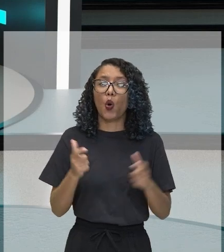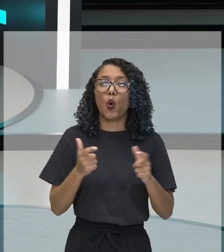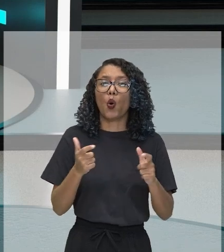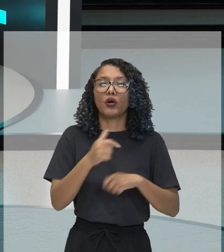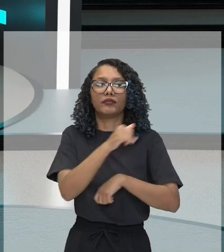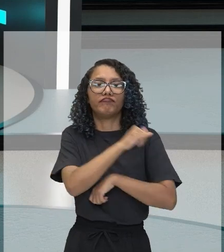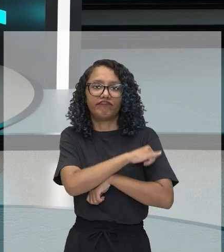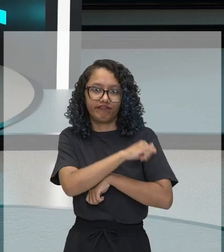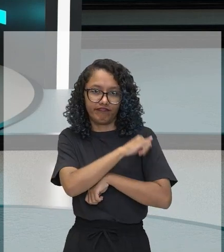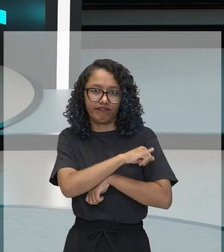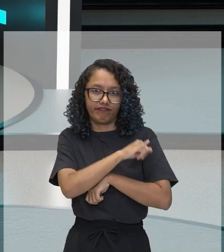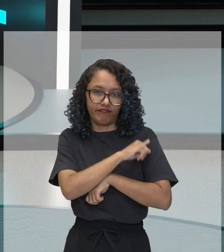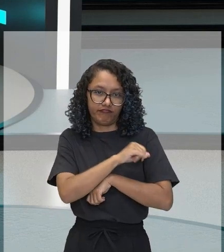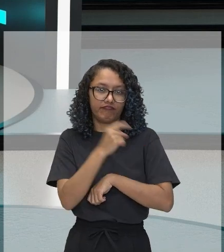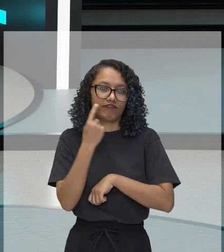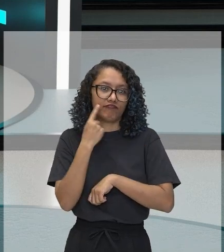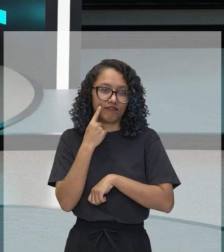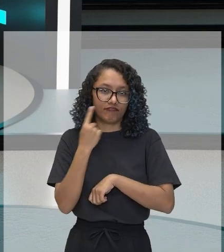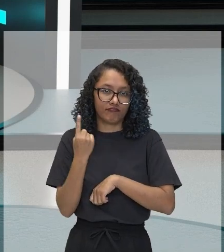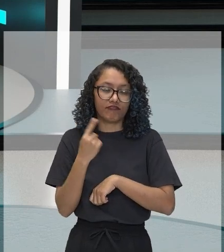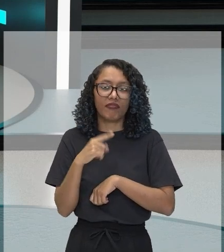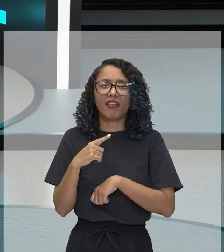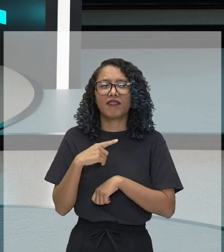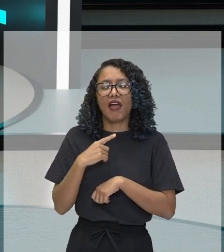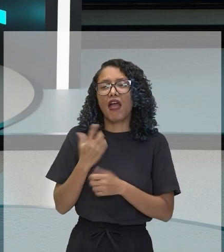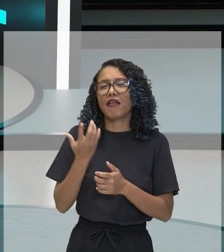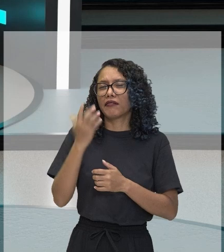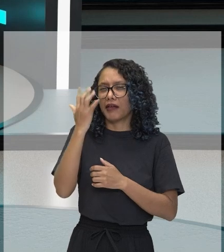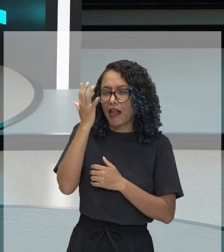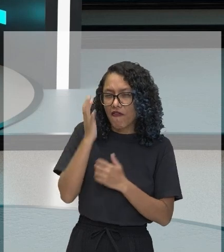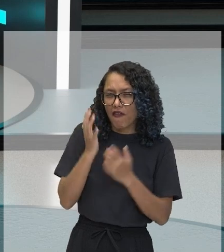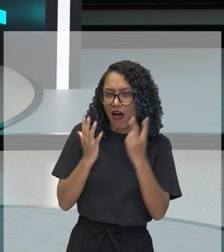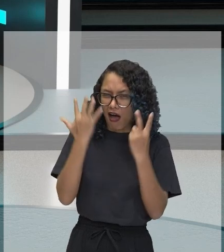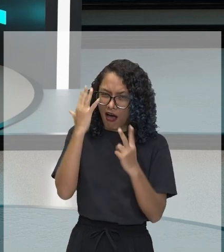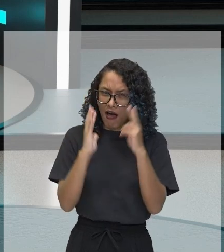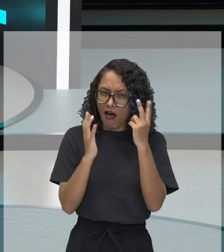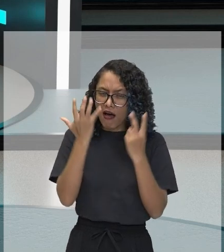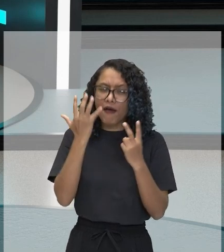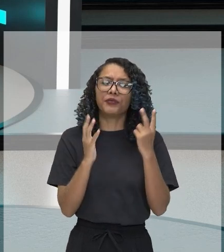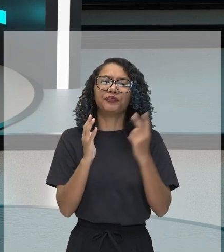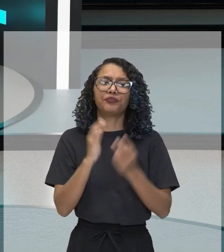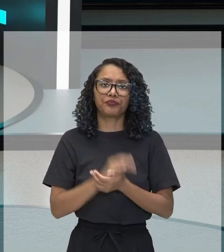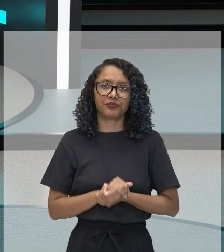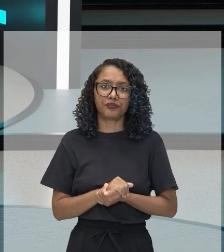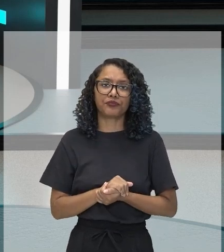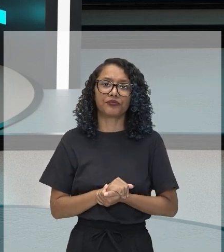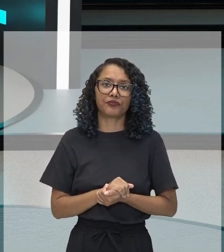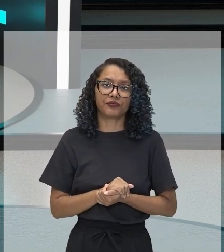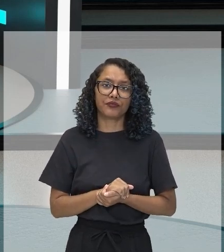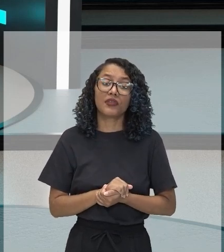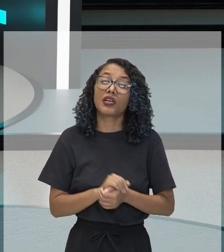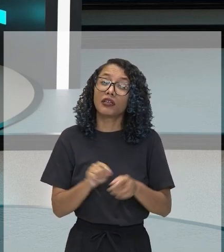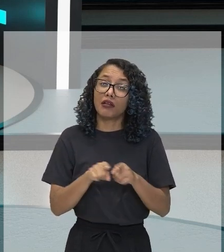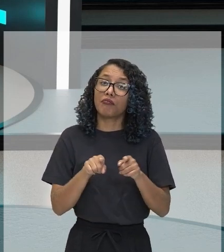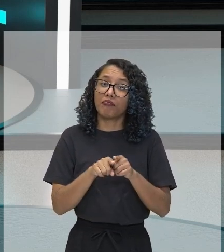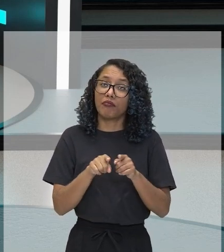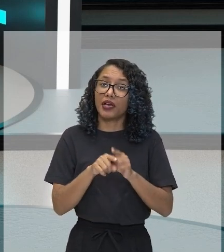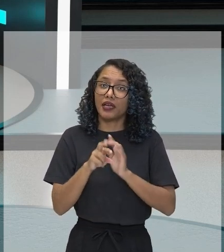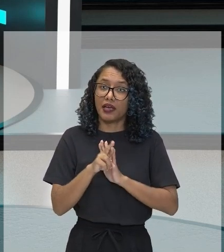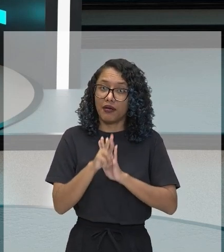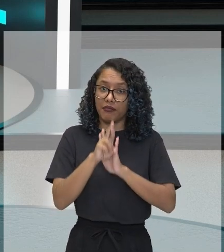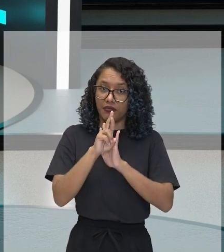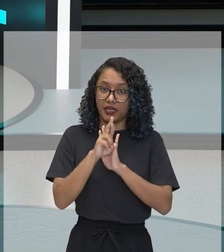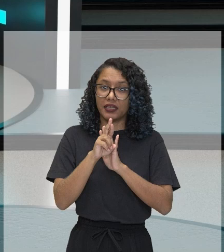Janeiro. O Rio, o Carnaval brasileiro também identifica a